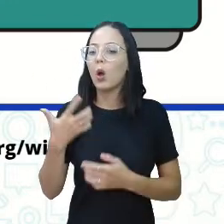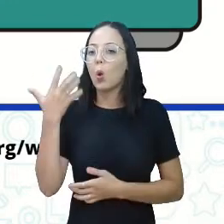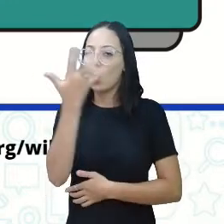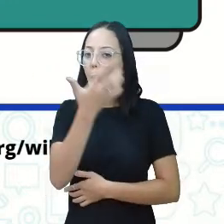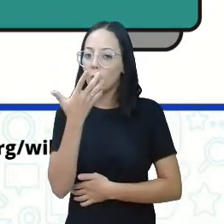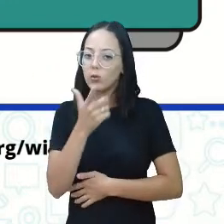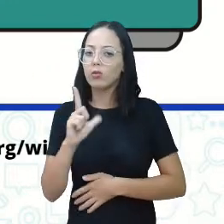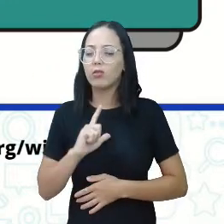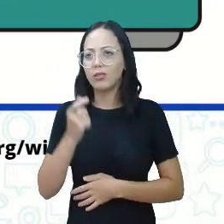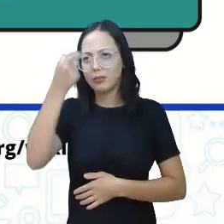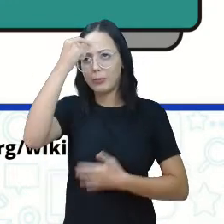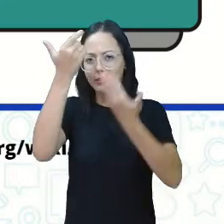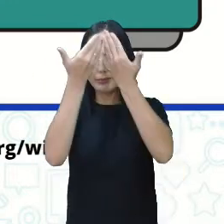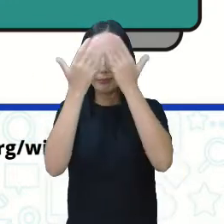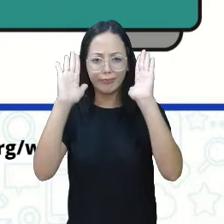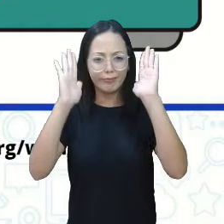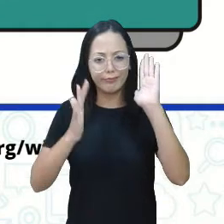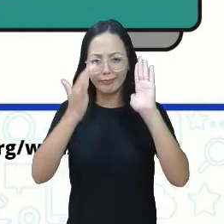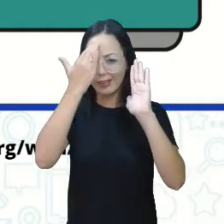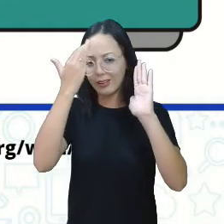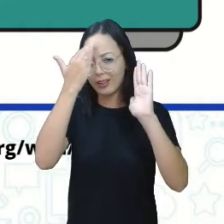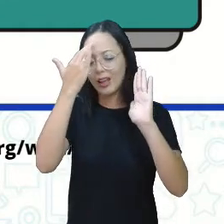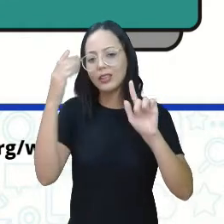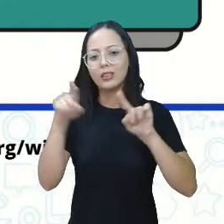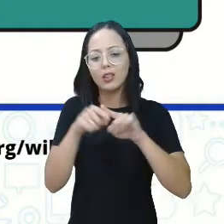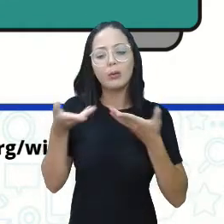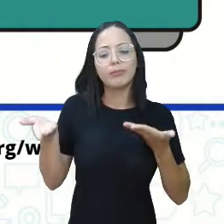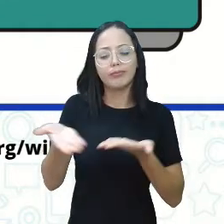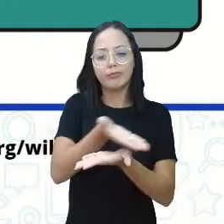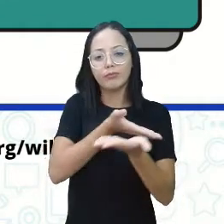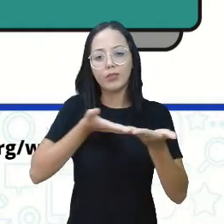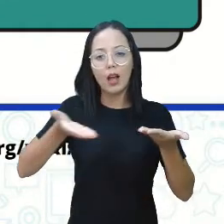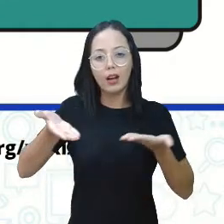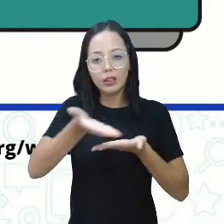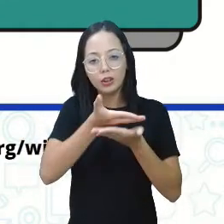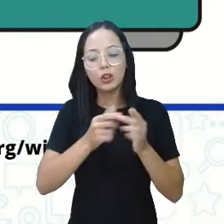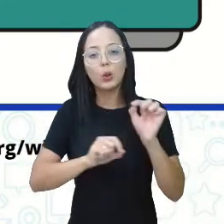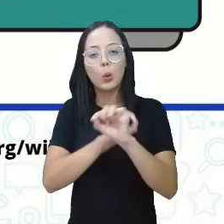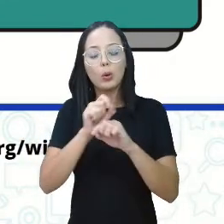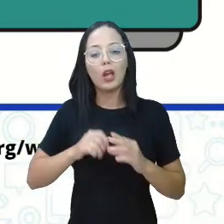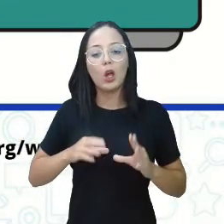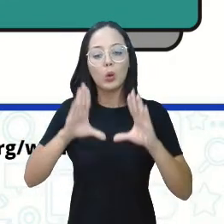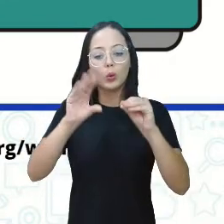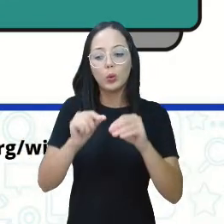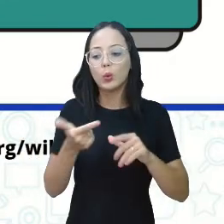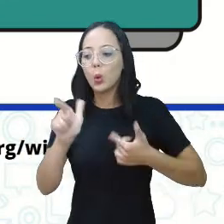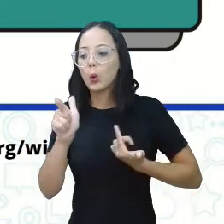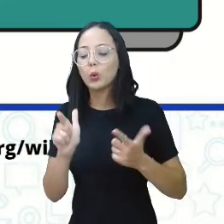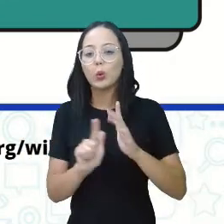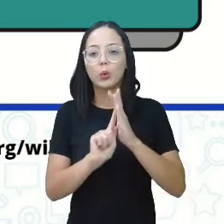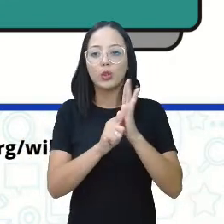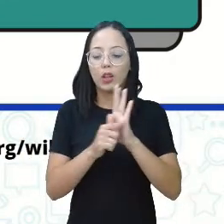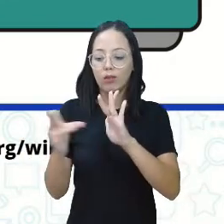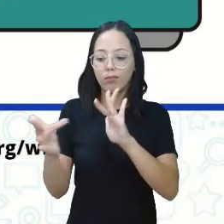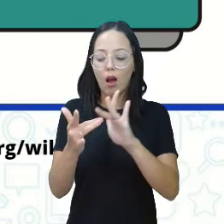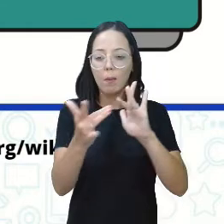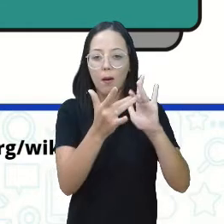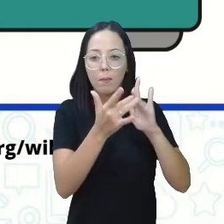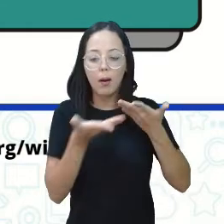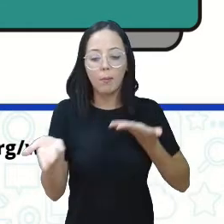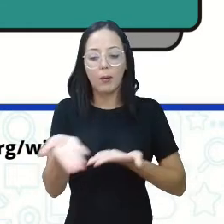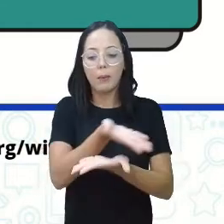muito aberta e interagiam, né, com todos os outros gêneros, tá?